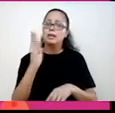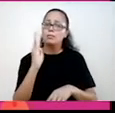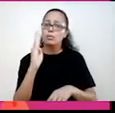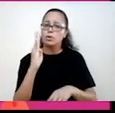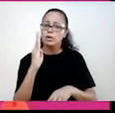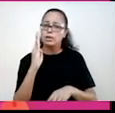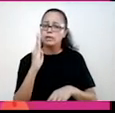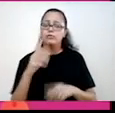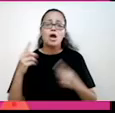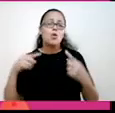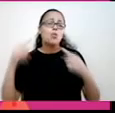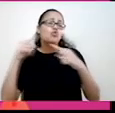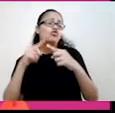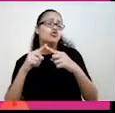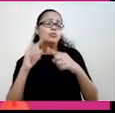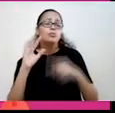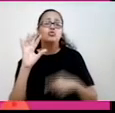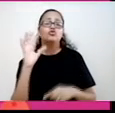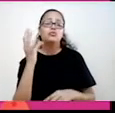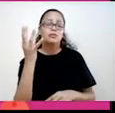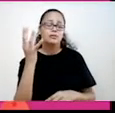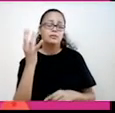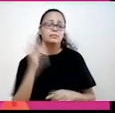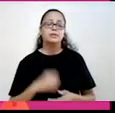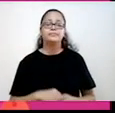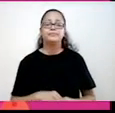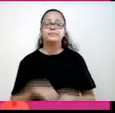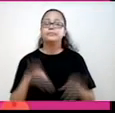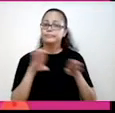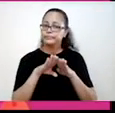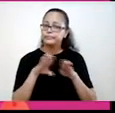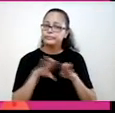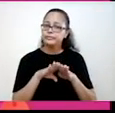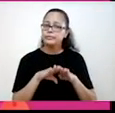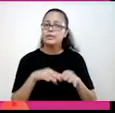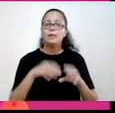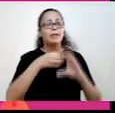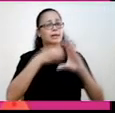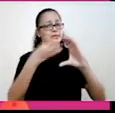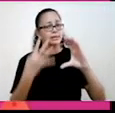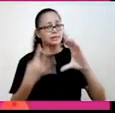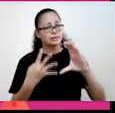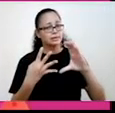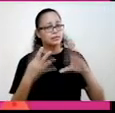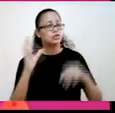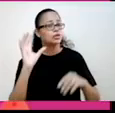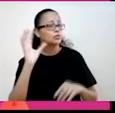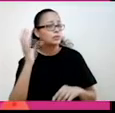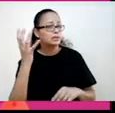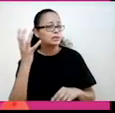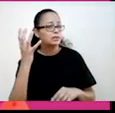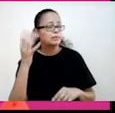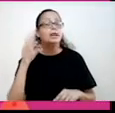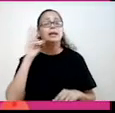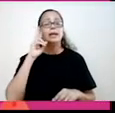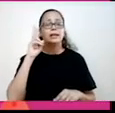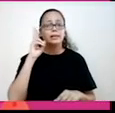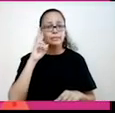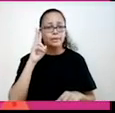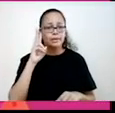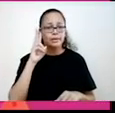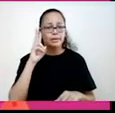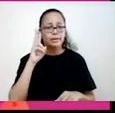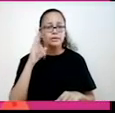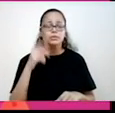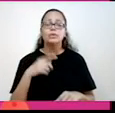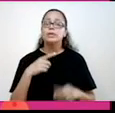que tipo de clima que está ali, certo? E também vocês vão ver as características desse clima, né? Lembrando que a gente está no hemisfério